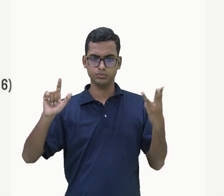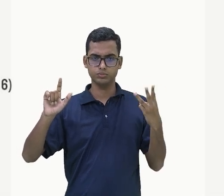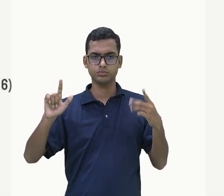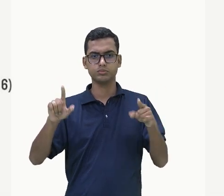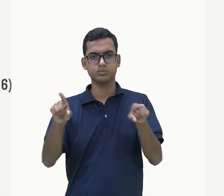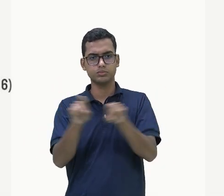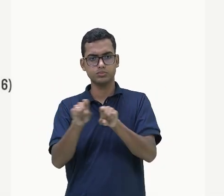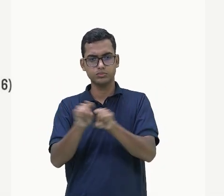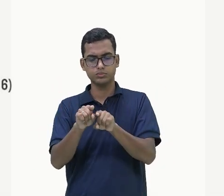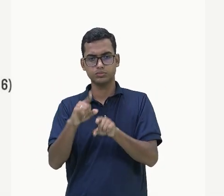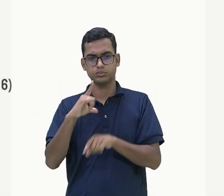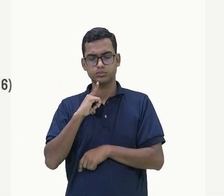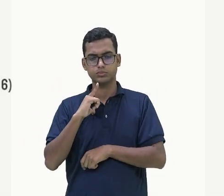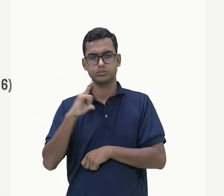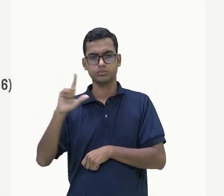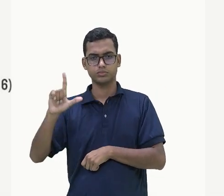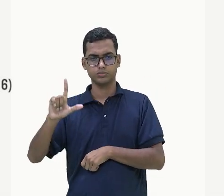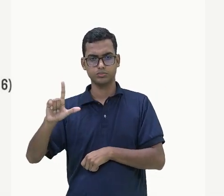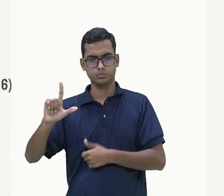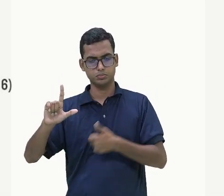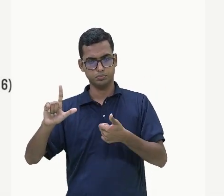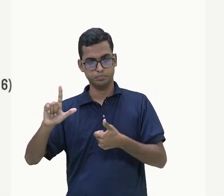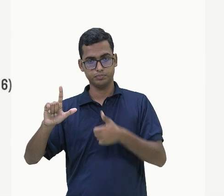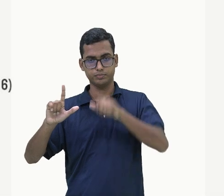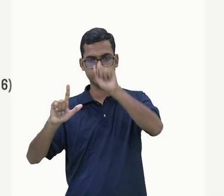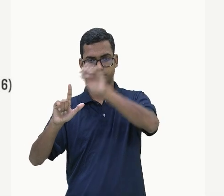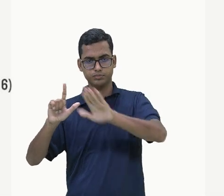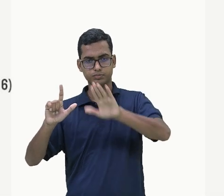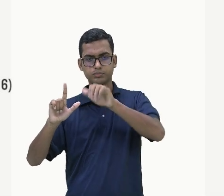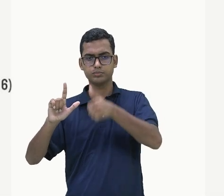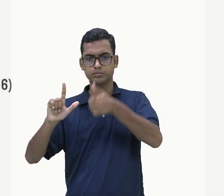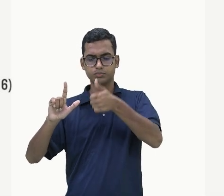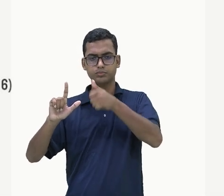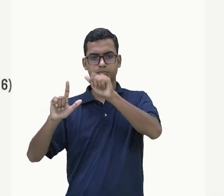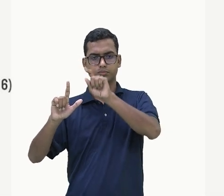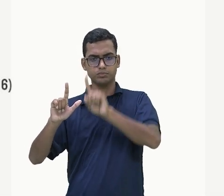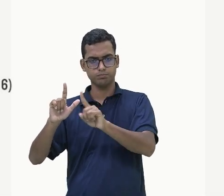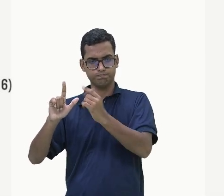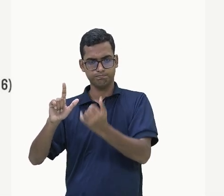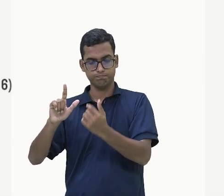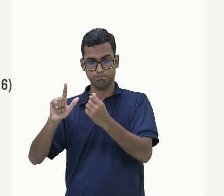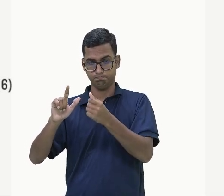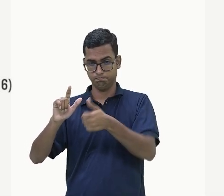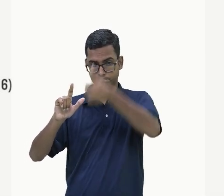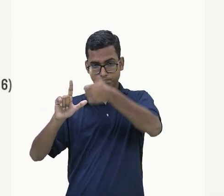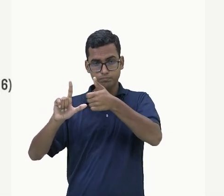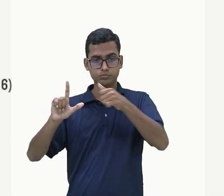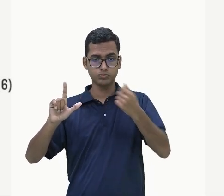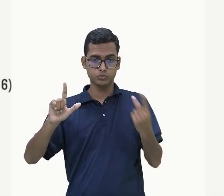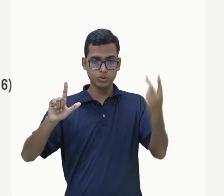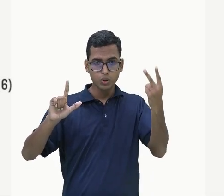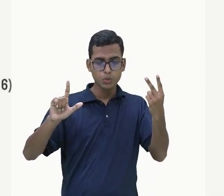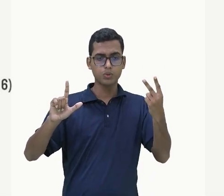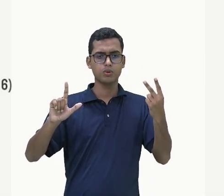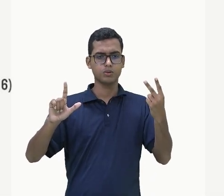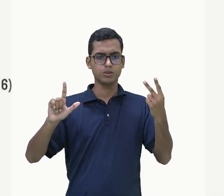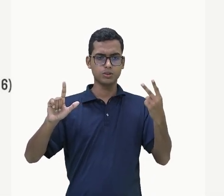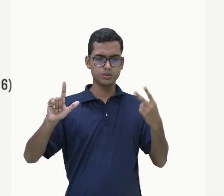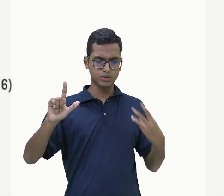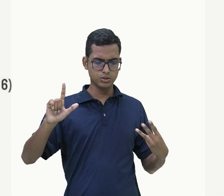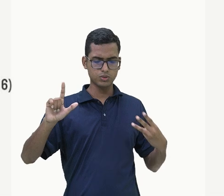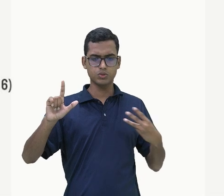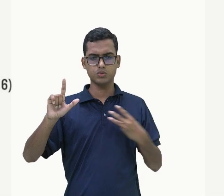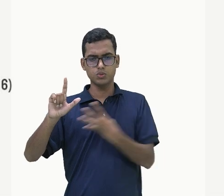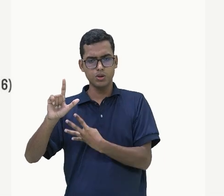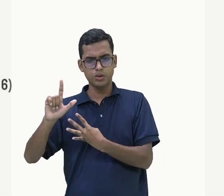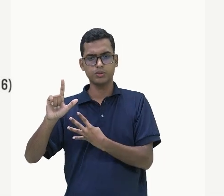quadrante, o segundo quadrante, o terceiro quadrante e o quarto quadrante.